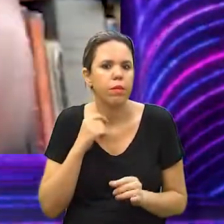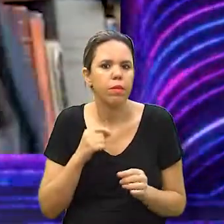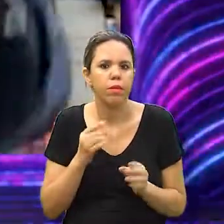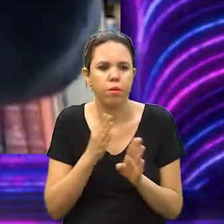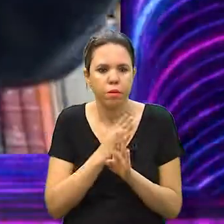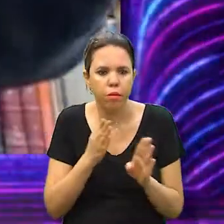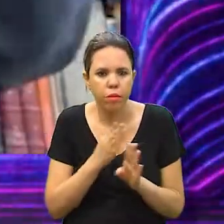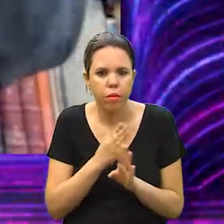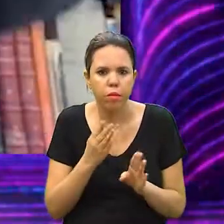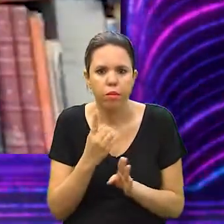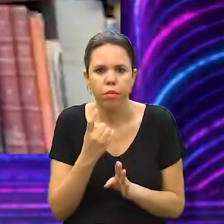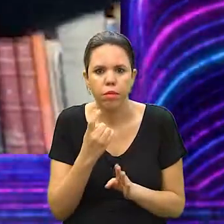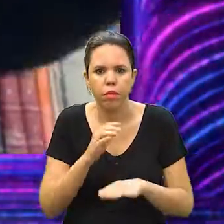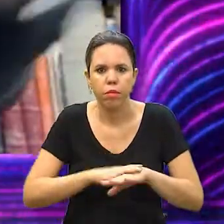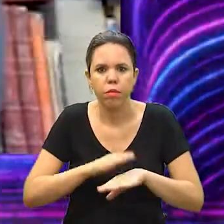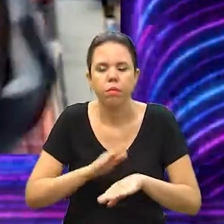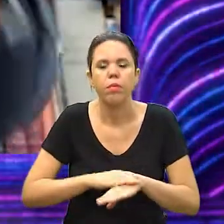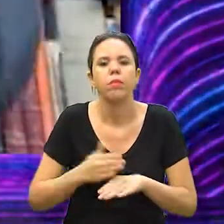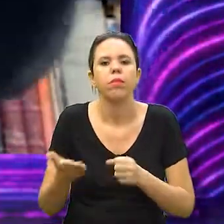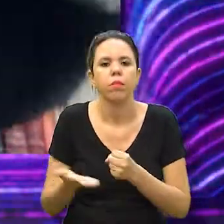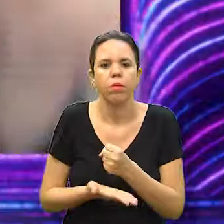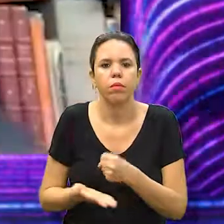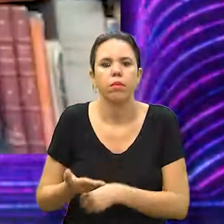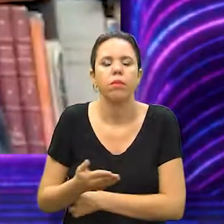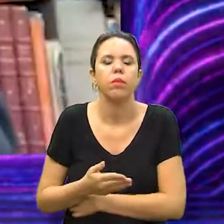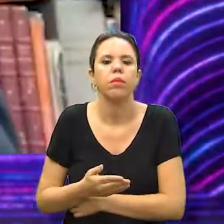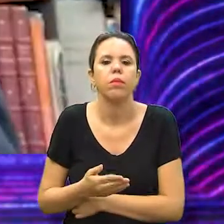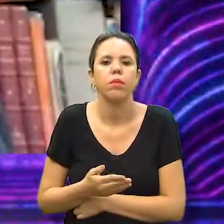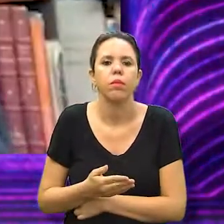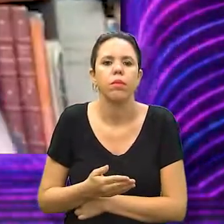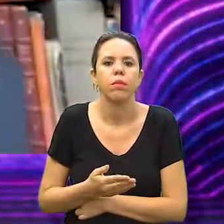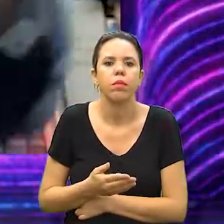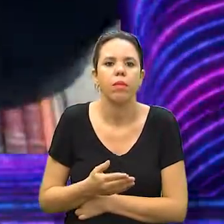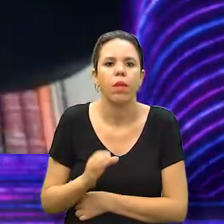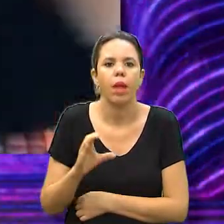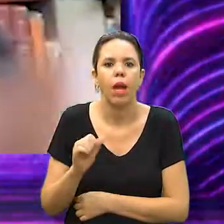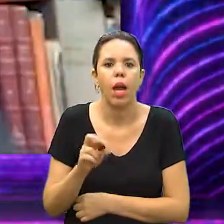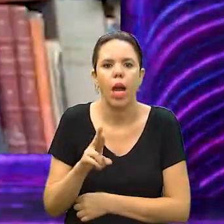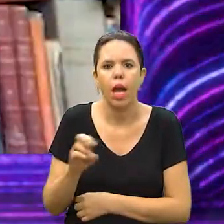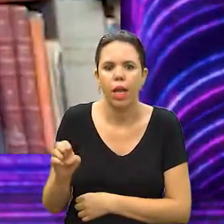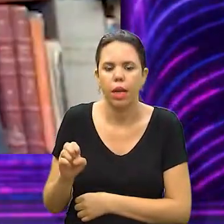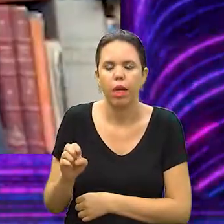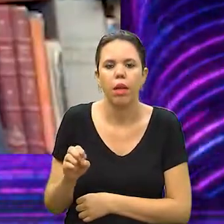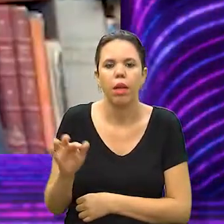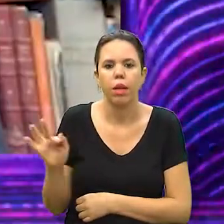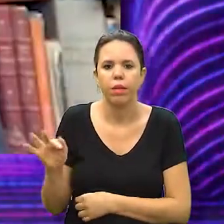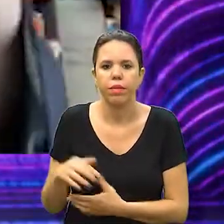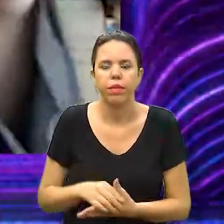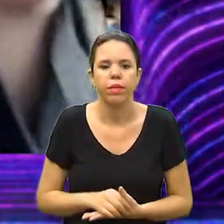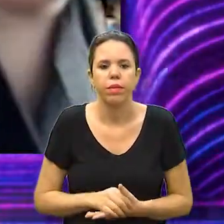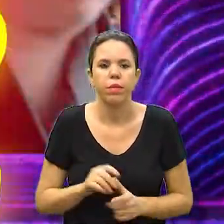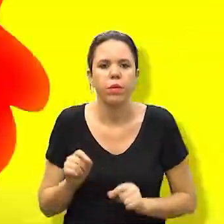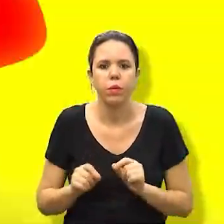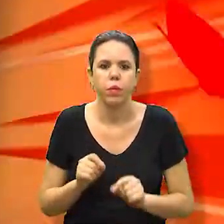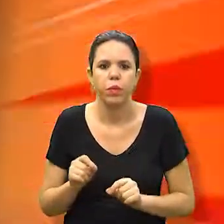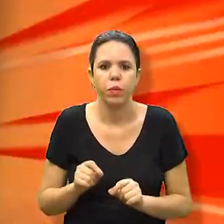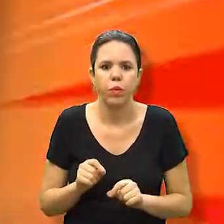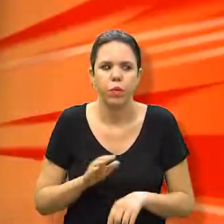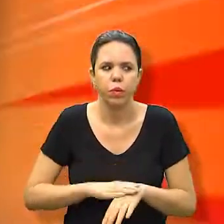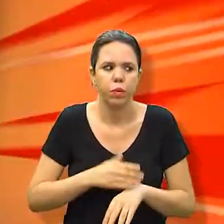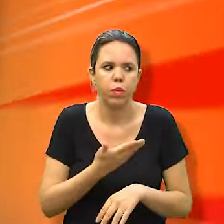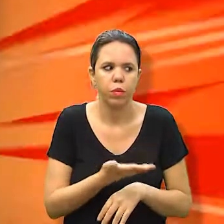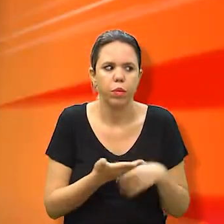ele fica desconfiado de um único autor, basicamente, que é o Karel F., e que